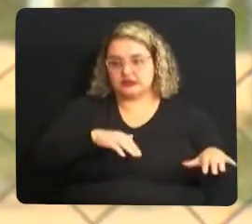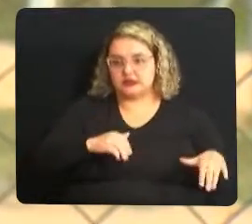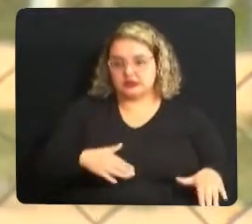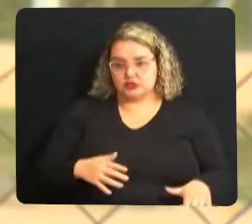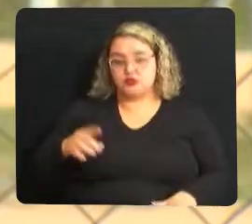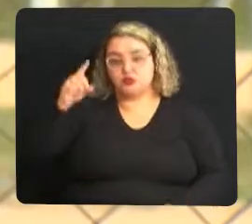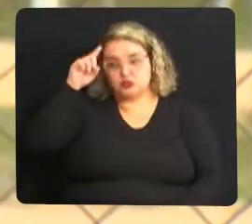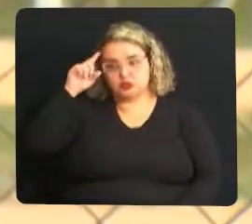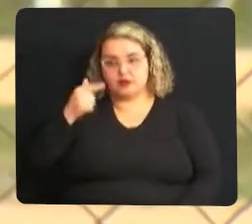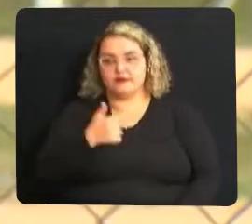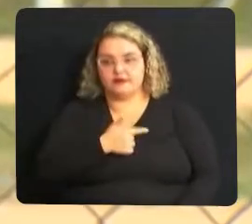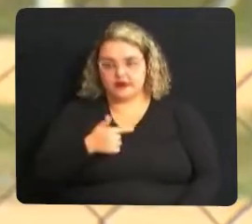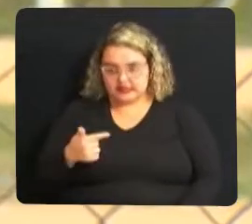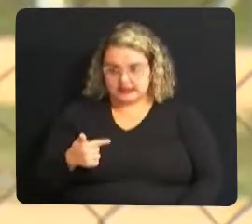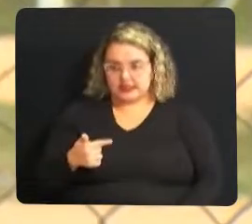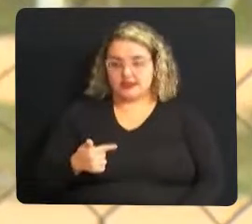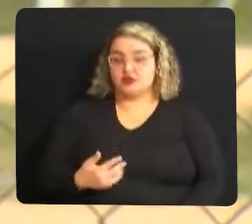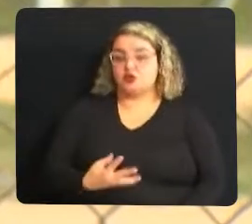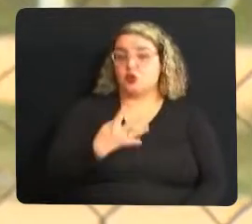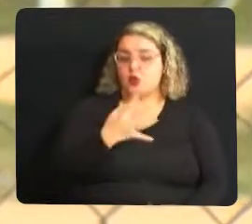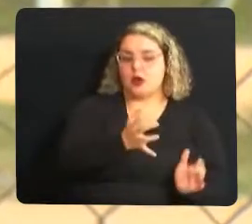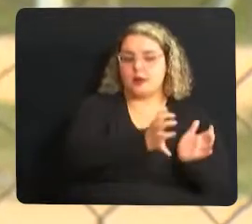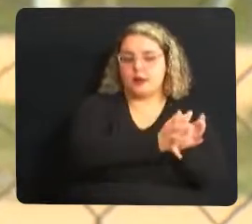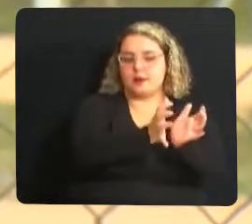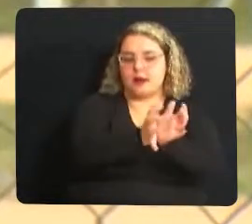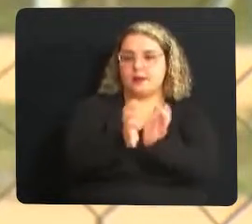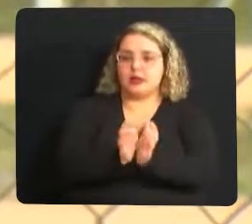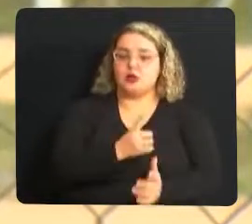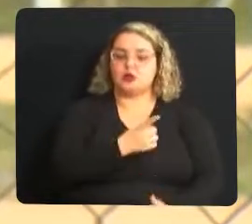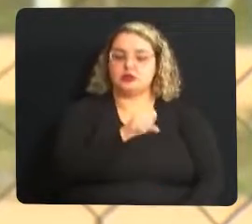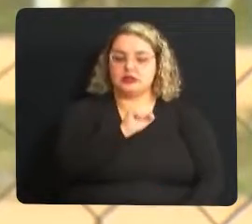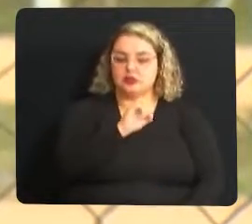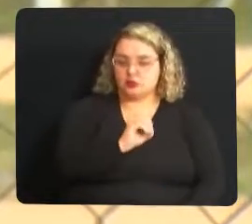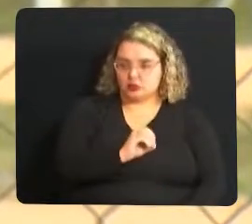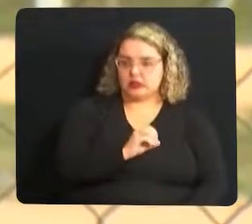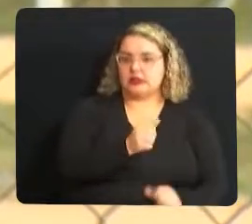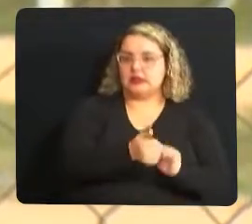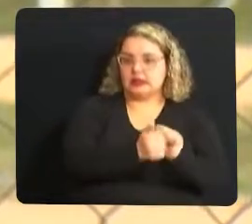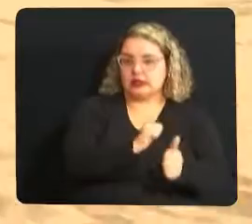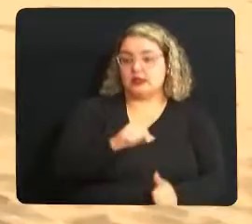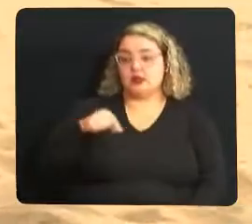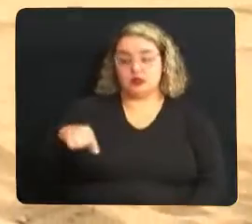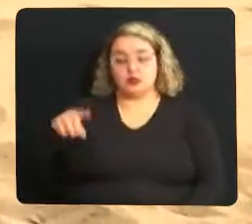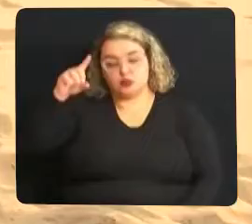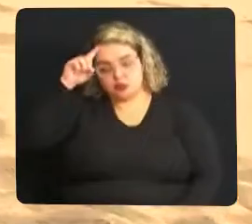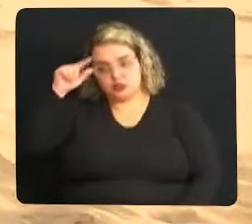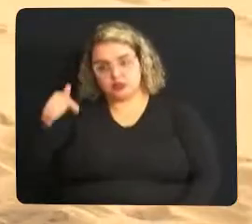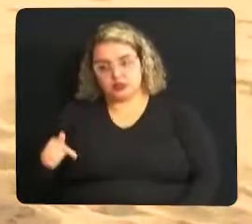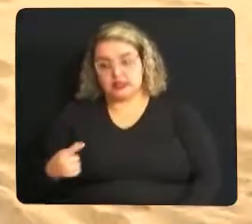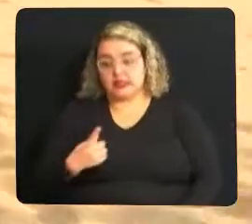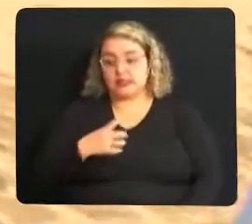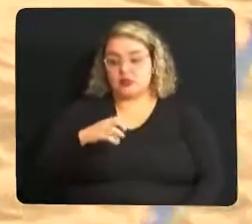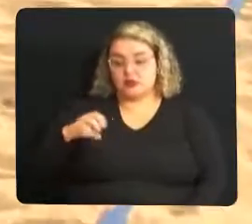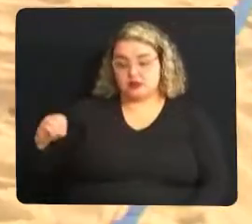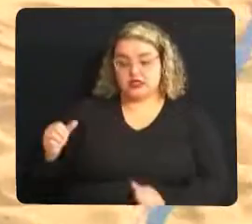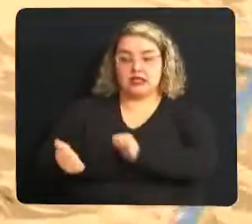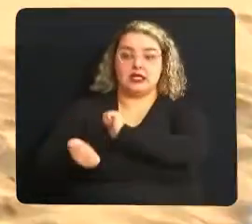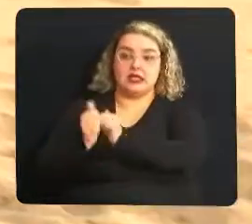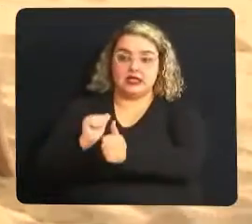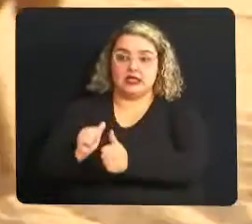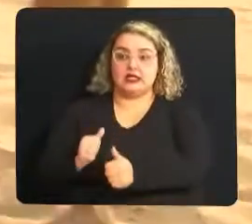no dia 27 reuniu quatro categorias com 180 atletas né e agora no dia sete serão 100 atletas